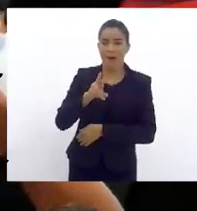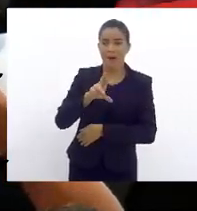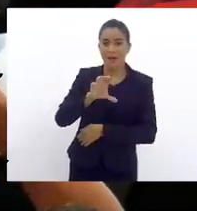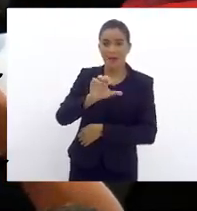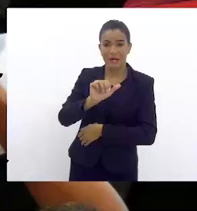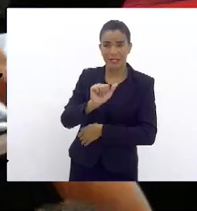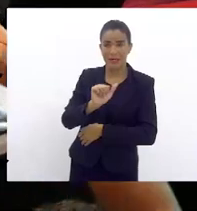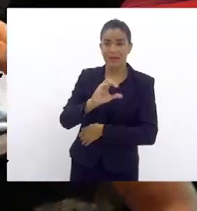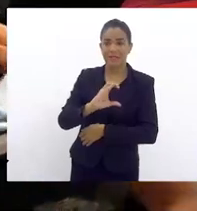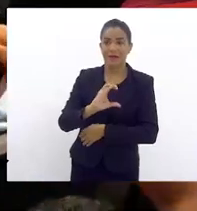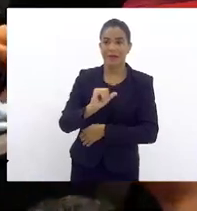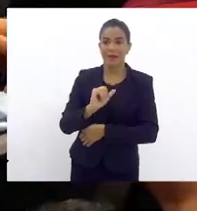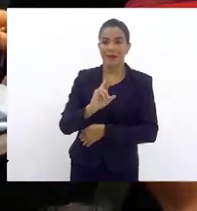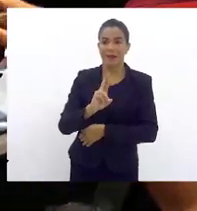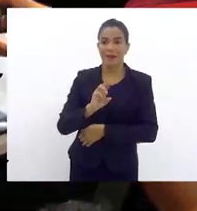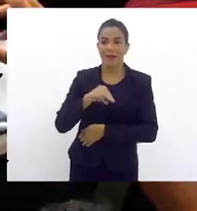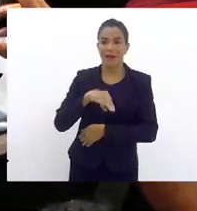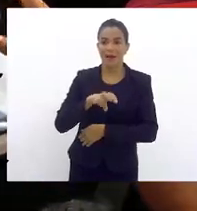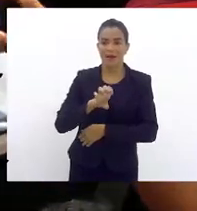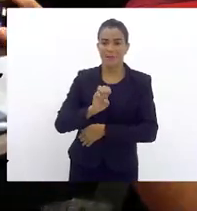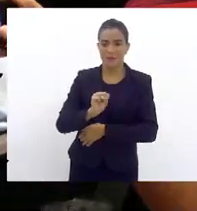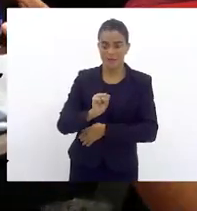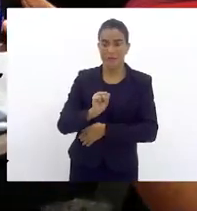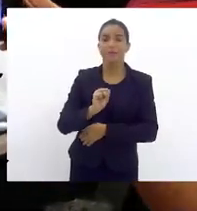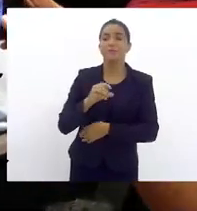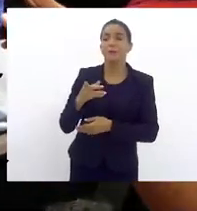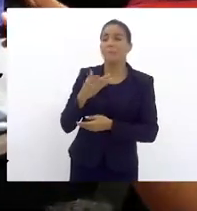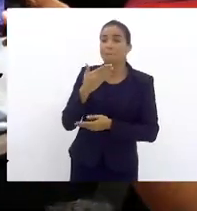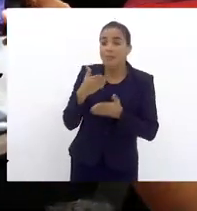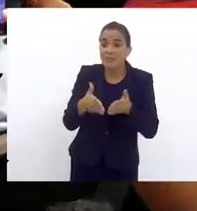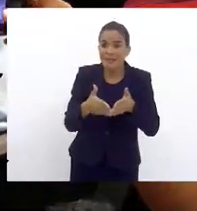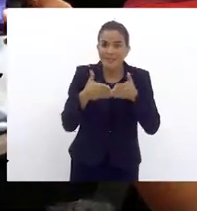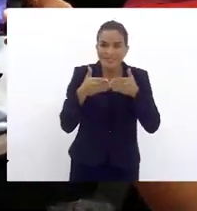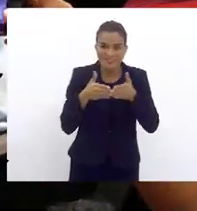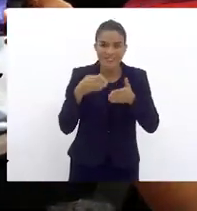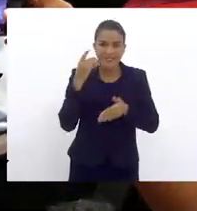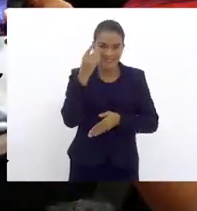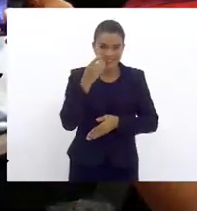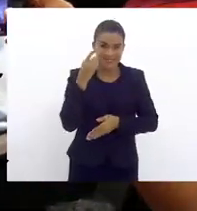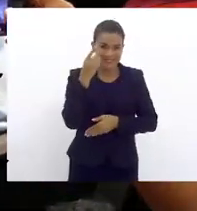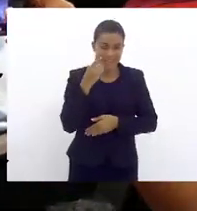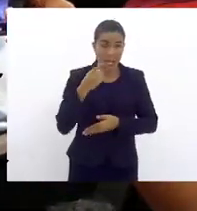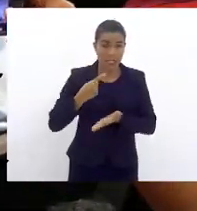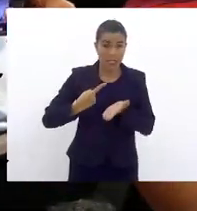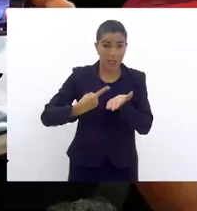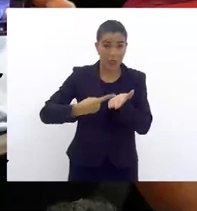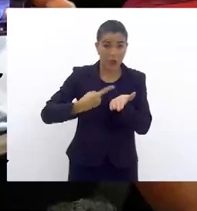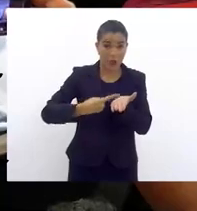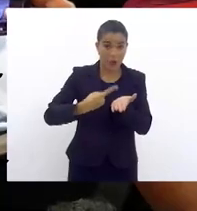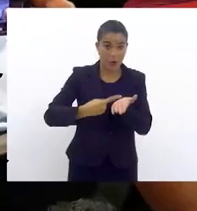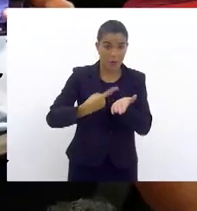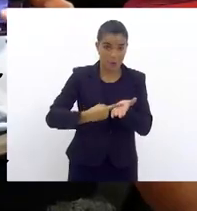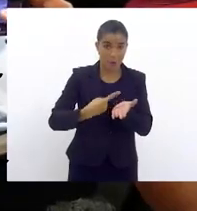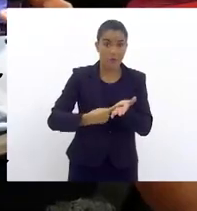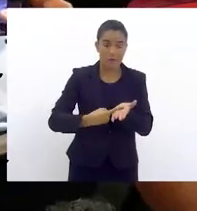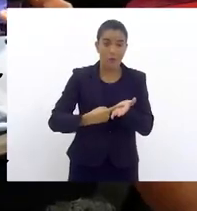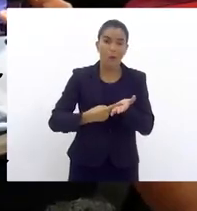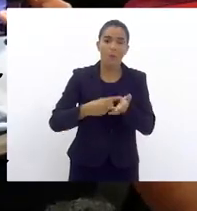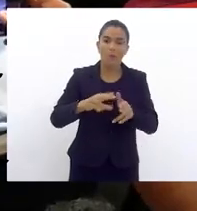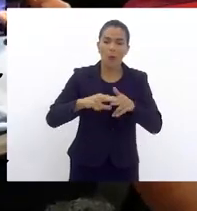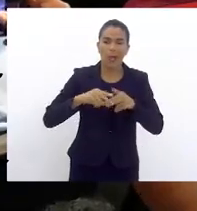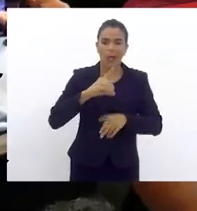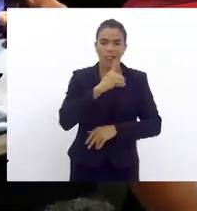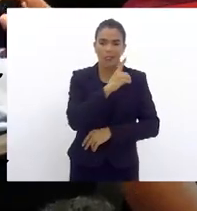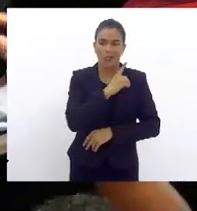quebrar licença aos deputados que a Maria Carmem tem um compromisso em nome da Defensoria